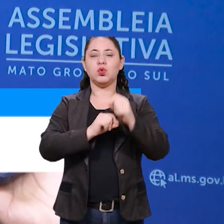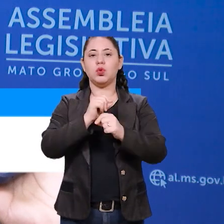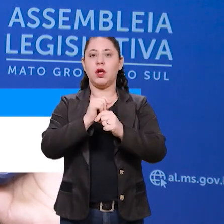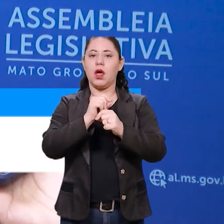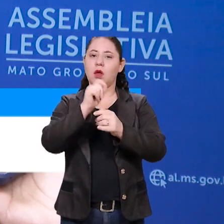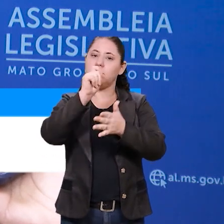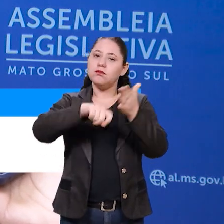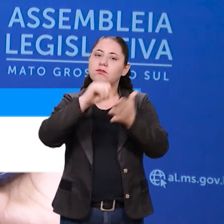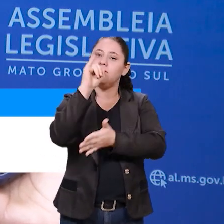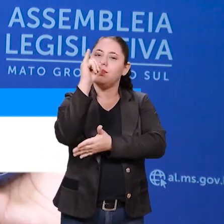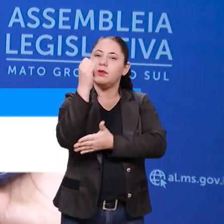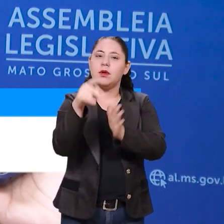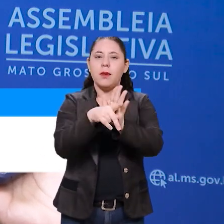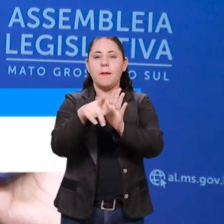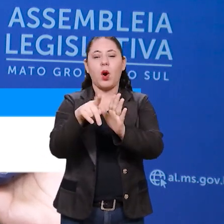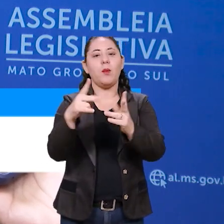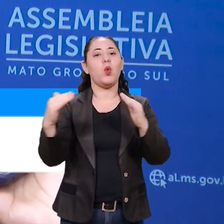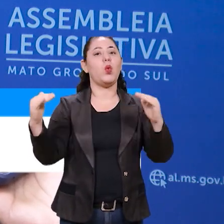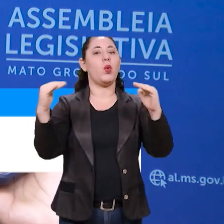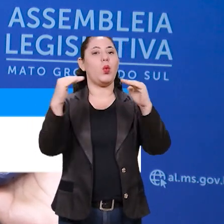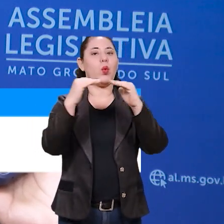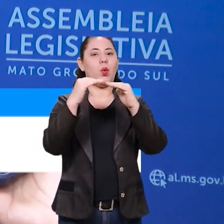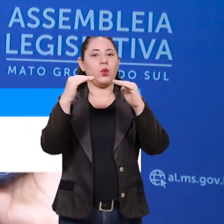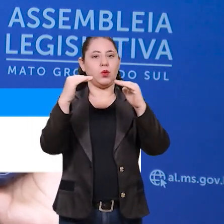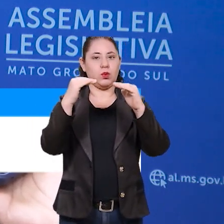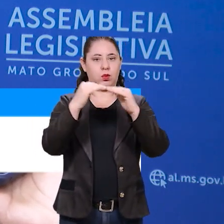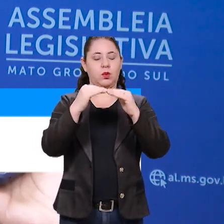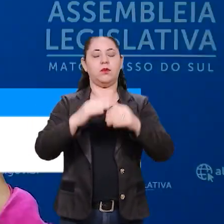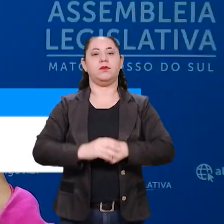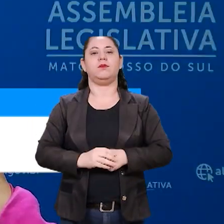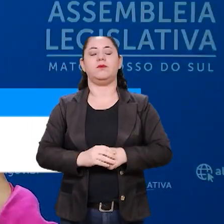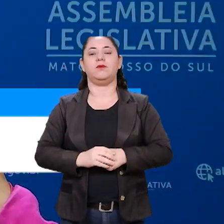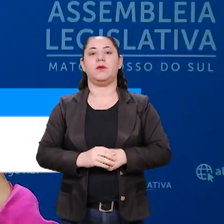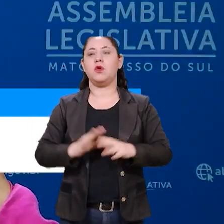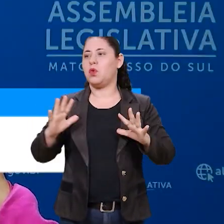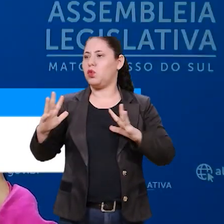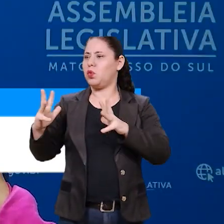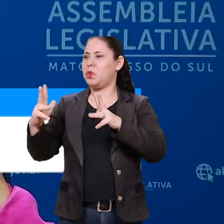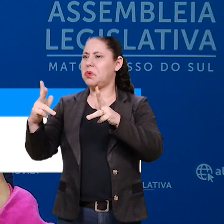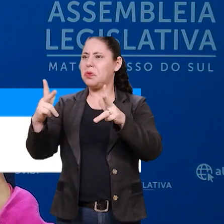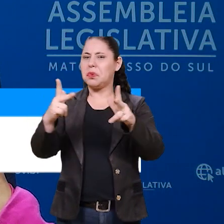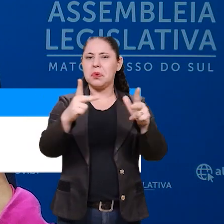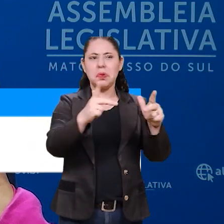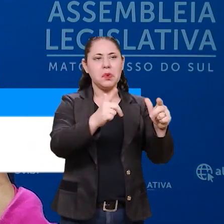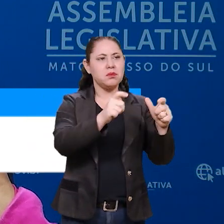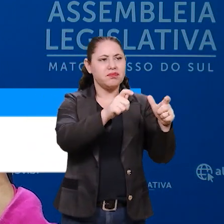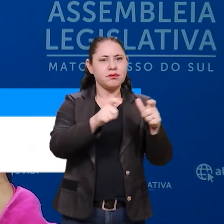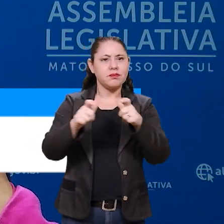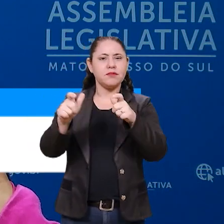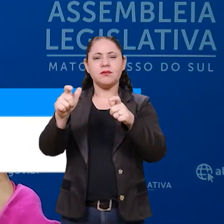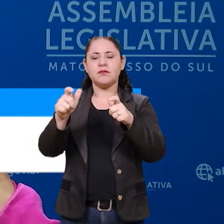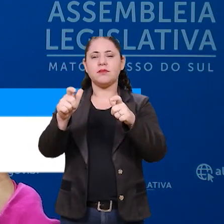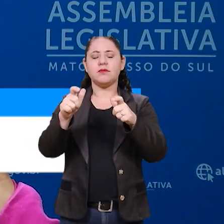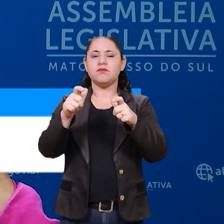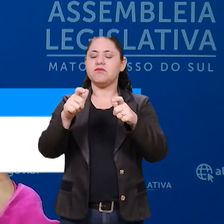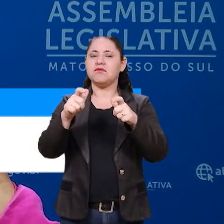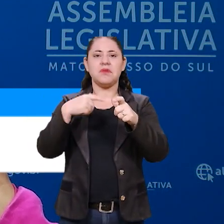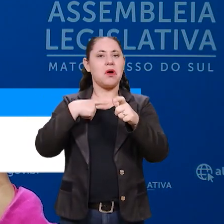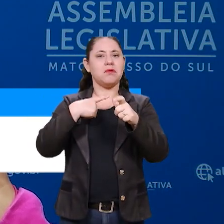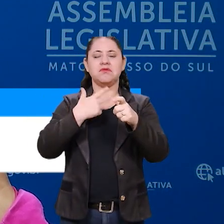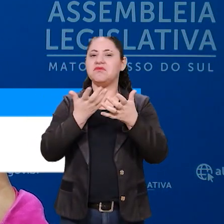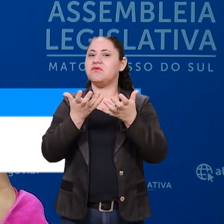bolo tributário iguais aí para os 3 entes. Todos os setores estão insatisfeitos, né? Então,